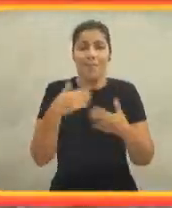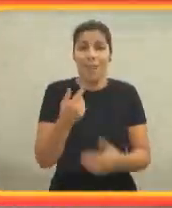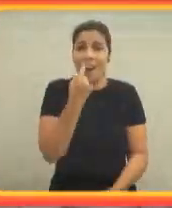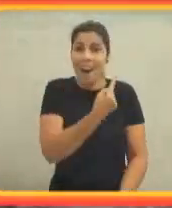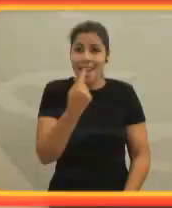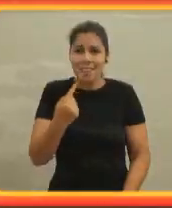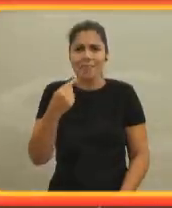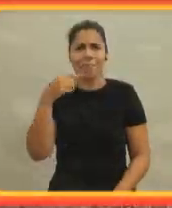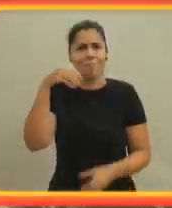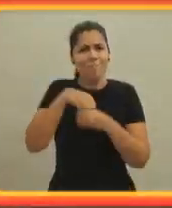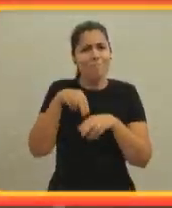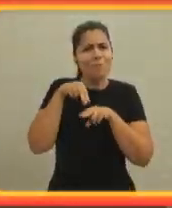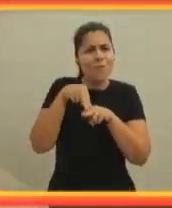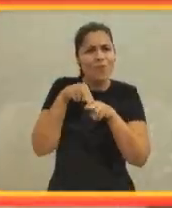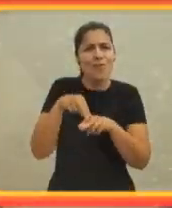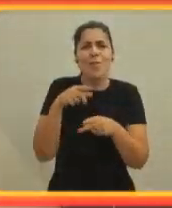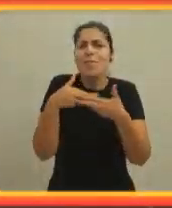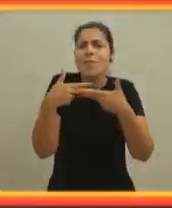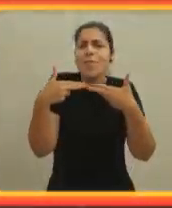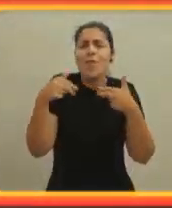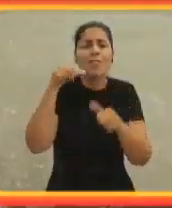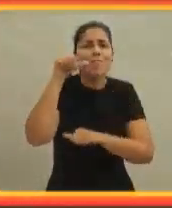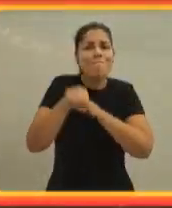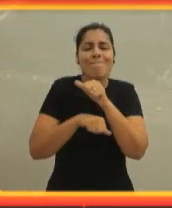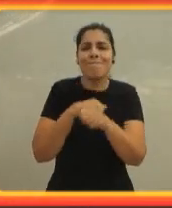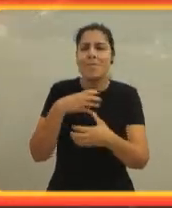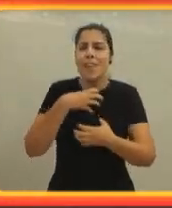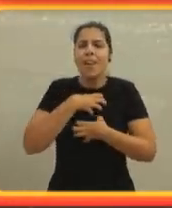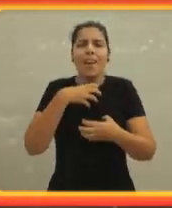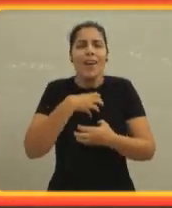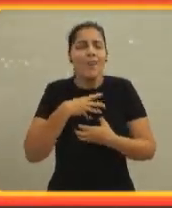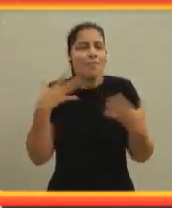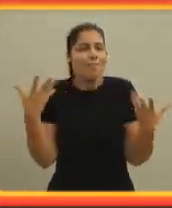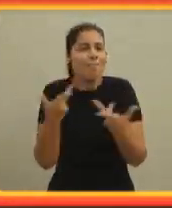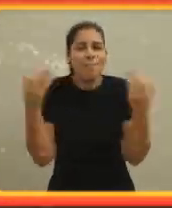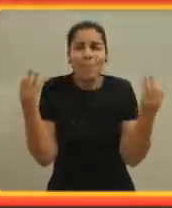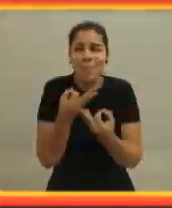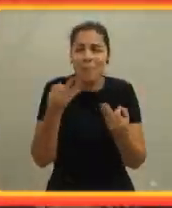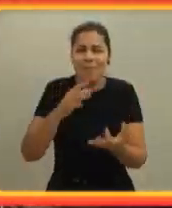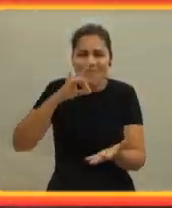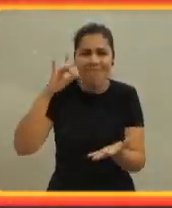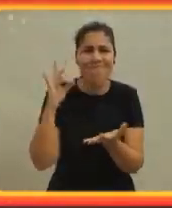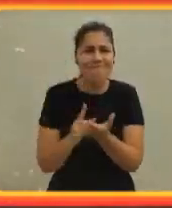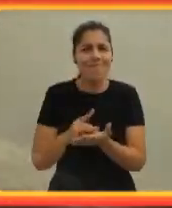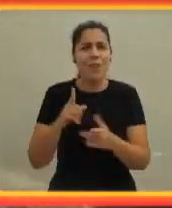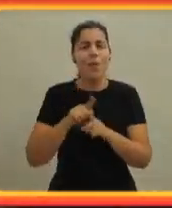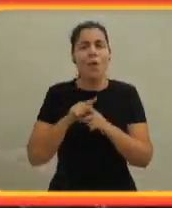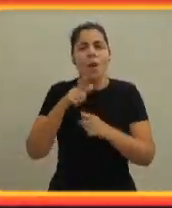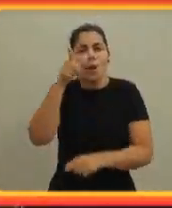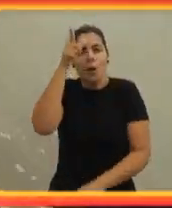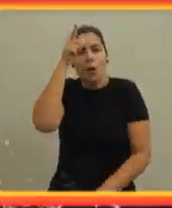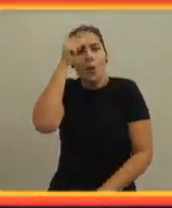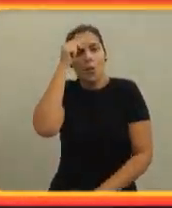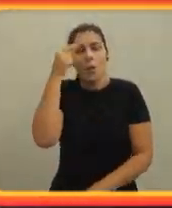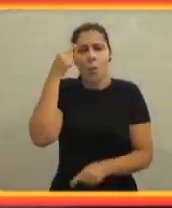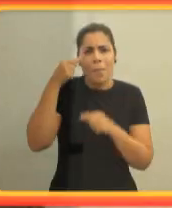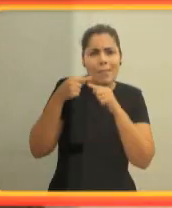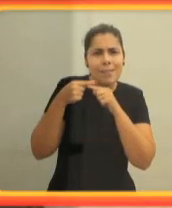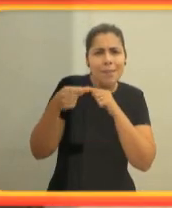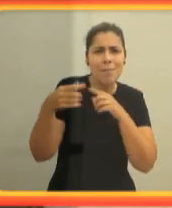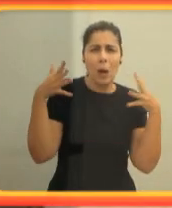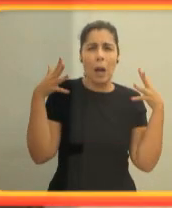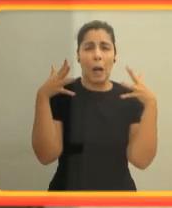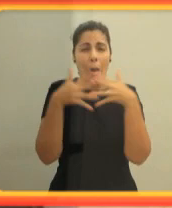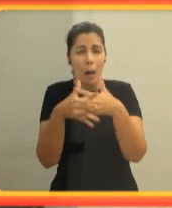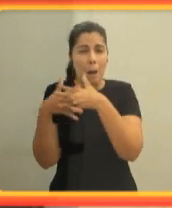surfando, muitas coisas se somam e as sensações são incríveis. E realmente me alivia. Após uma semana complicada, o surf limpa